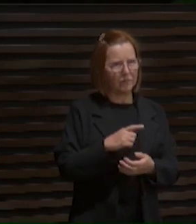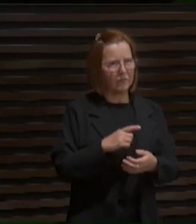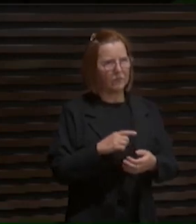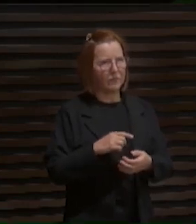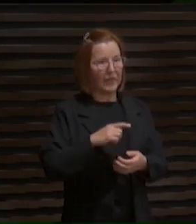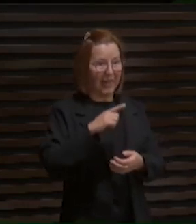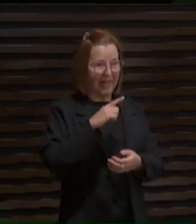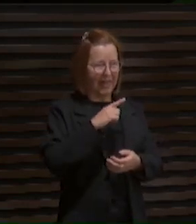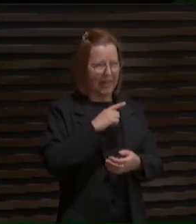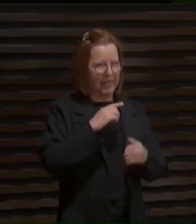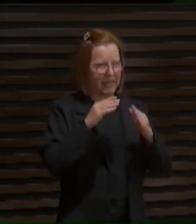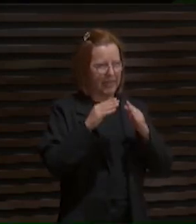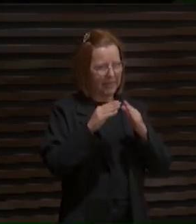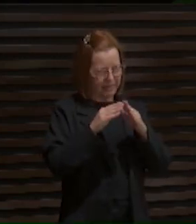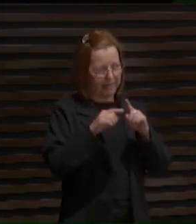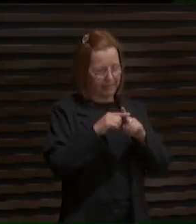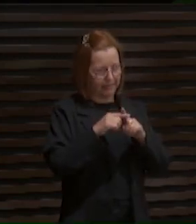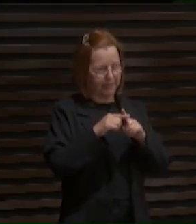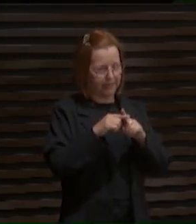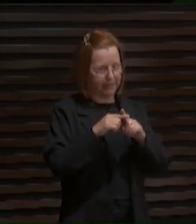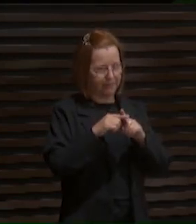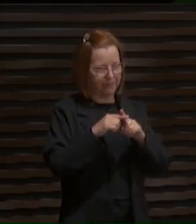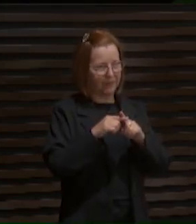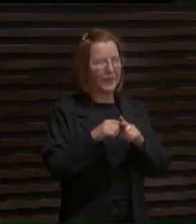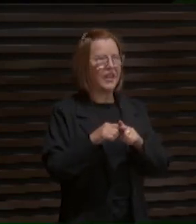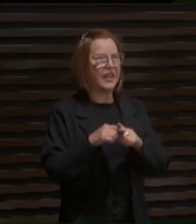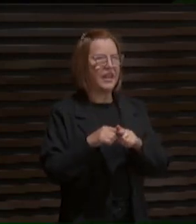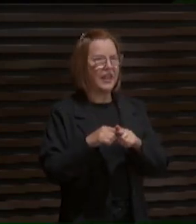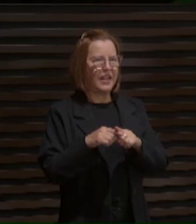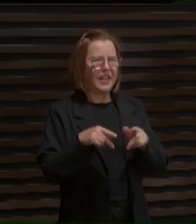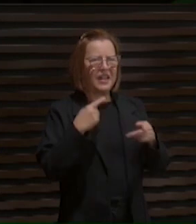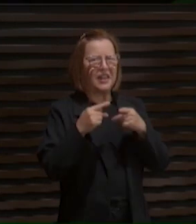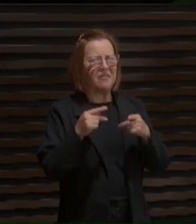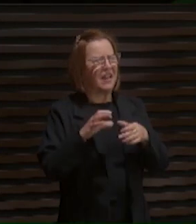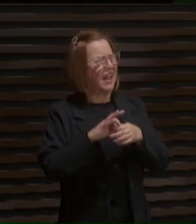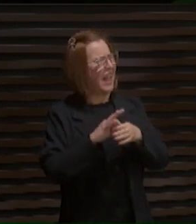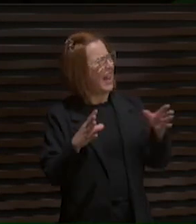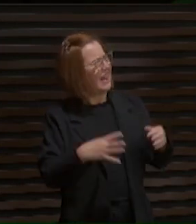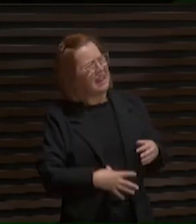tentar chamar as pessoas ao arrependimento, porque nos Estados Unidos isso é legal, né?